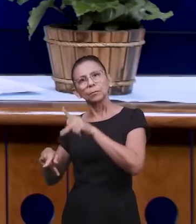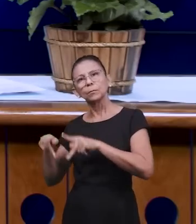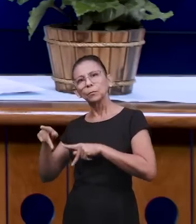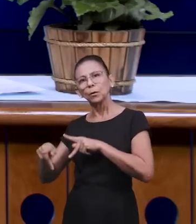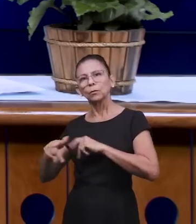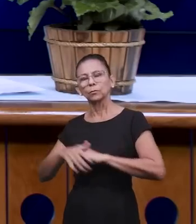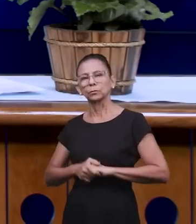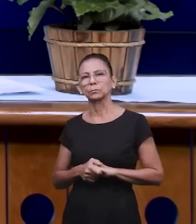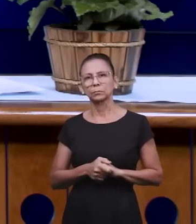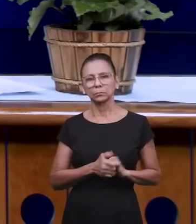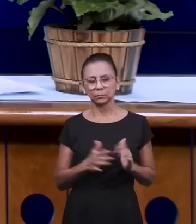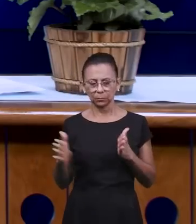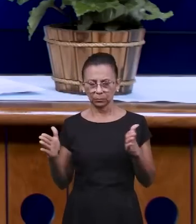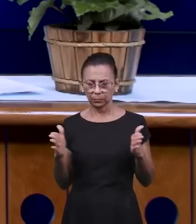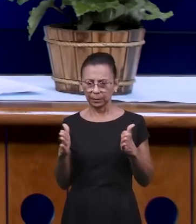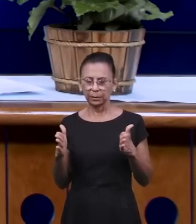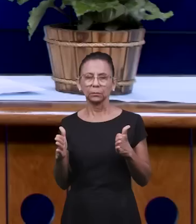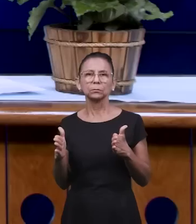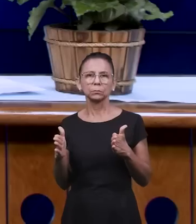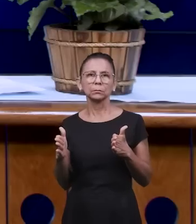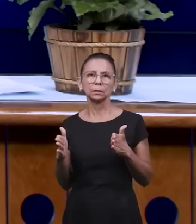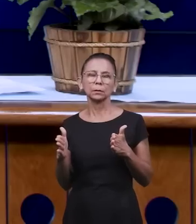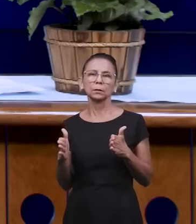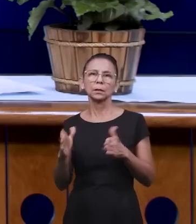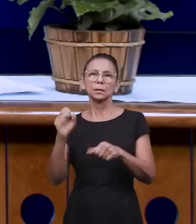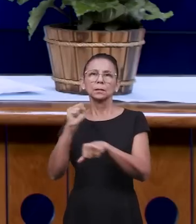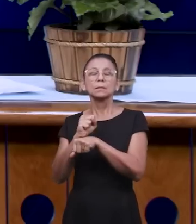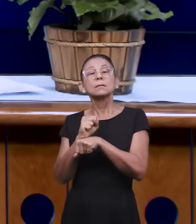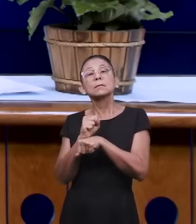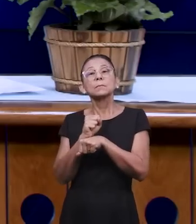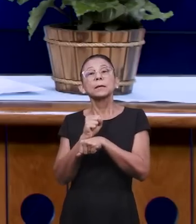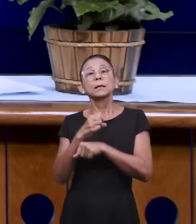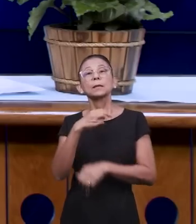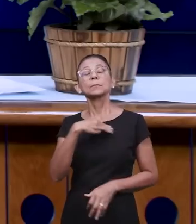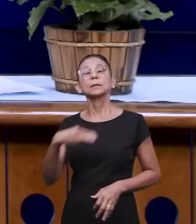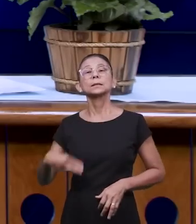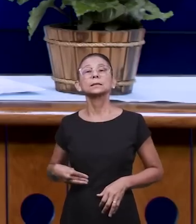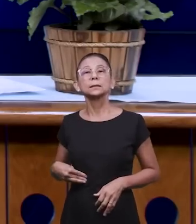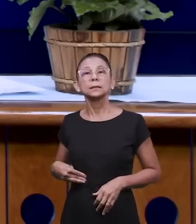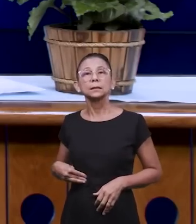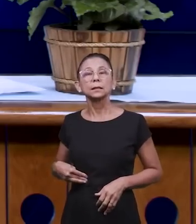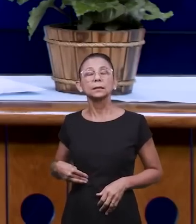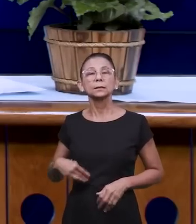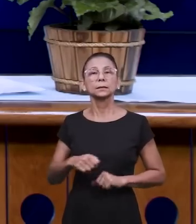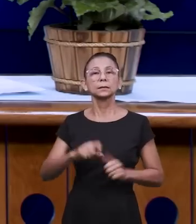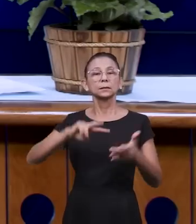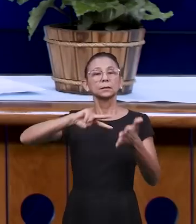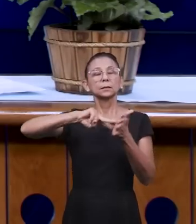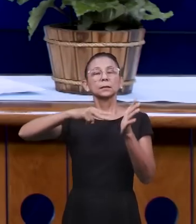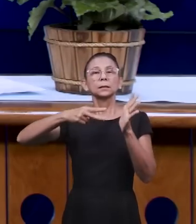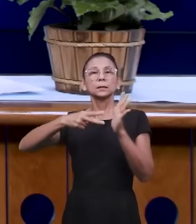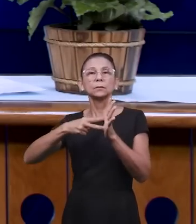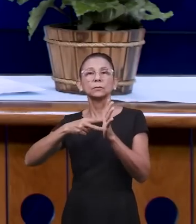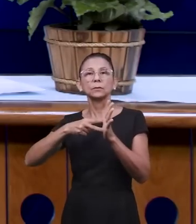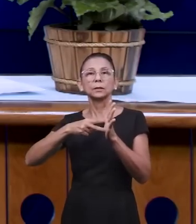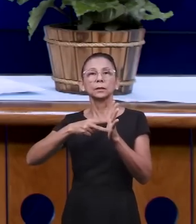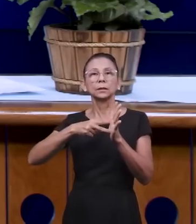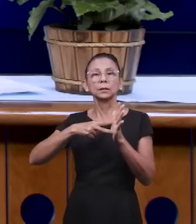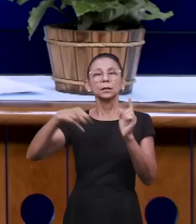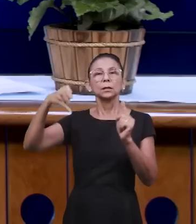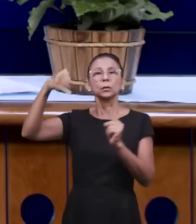louvor de clamor, e agora entraremos na palavra. Convidamos a quem puder abrir a Bíblia ou